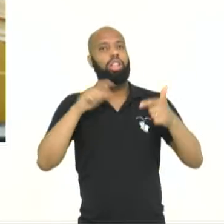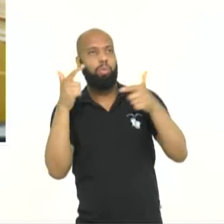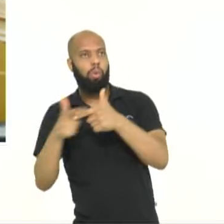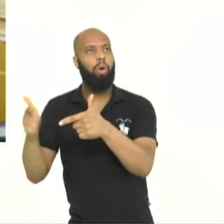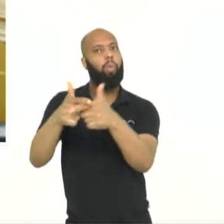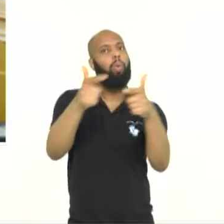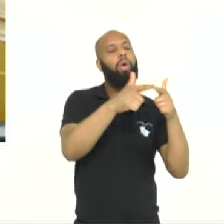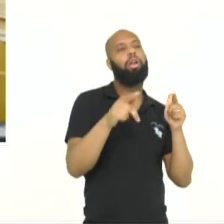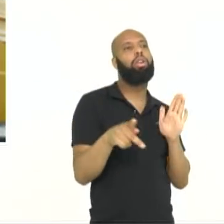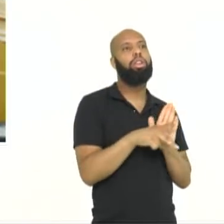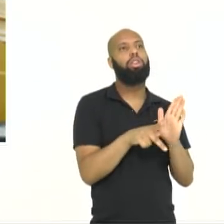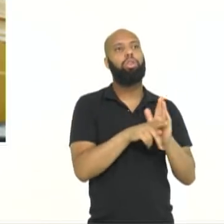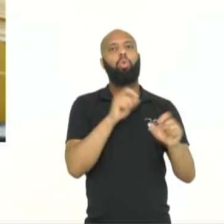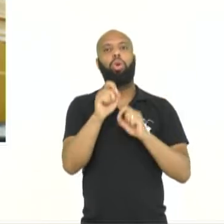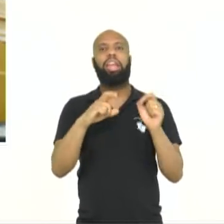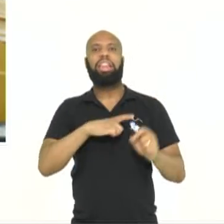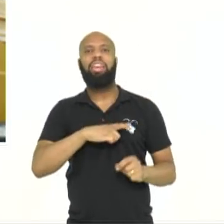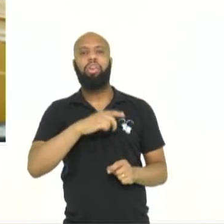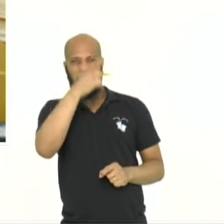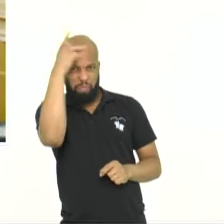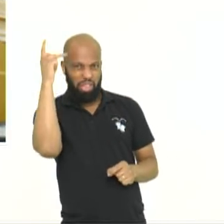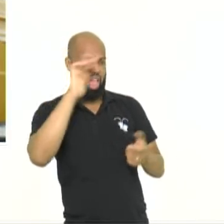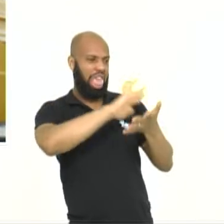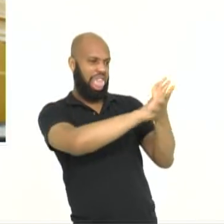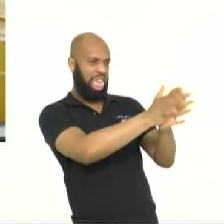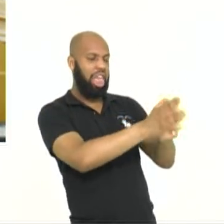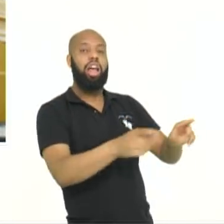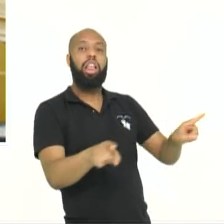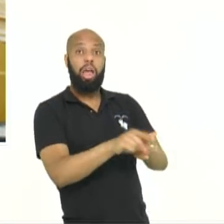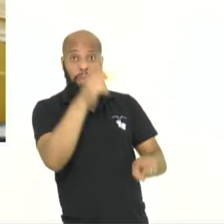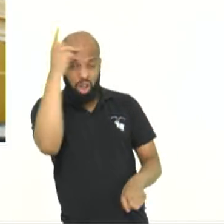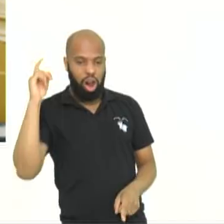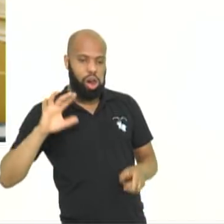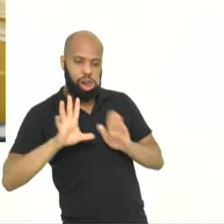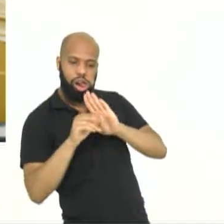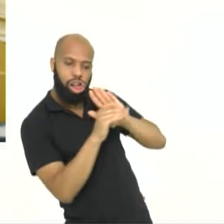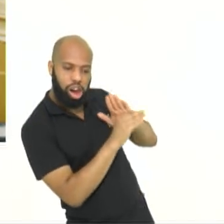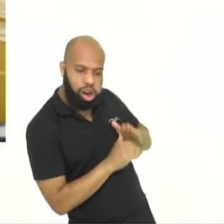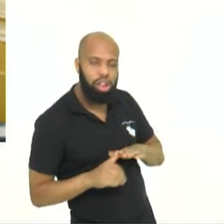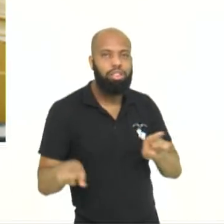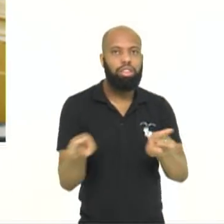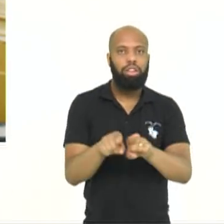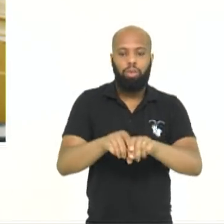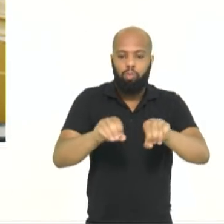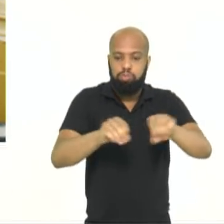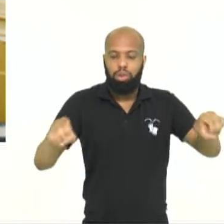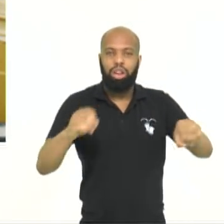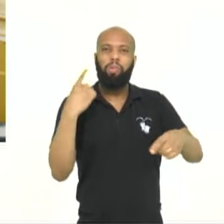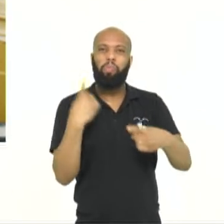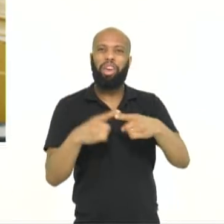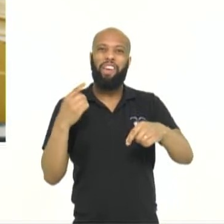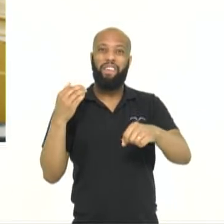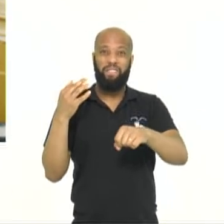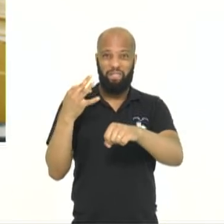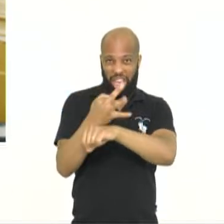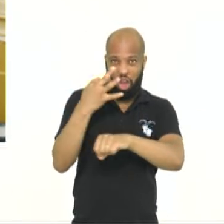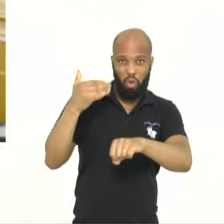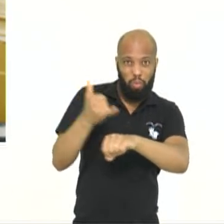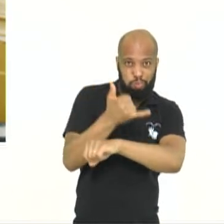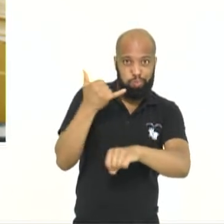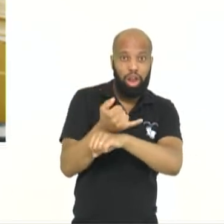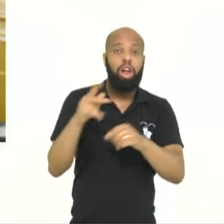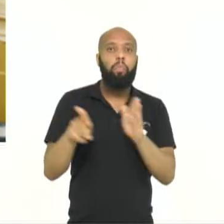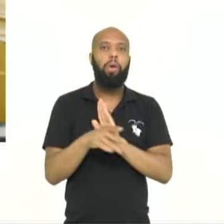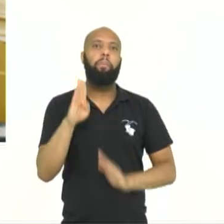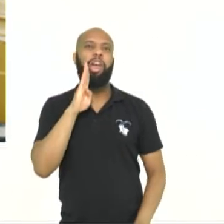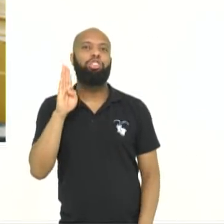lá com depredação, com o furto dessa tubulação, por ela ser de ferro e aço, né, vindo da Bélgica, é um material